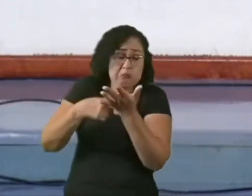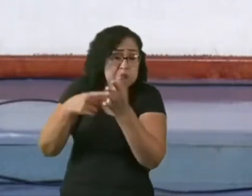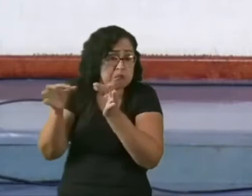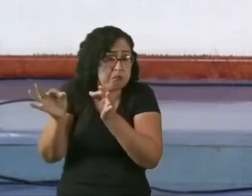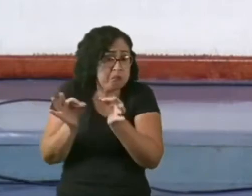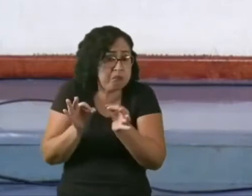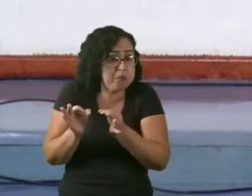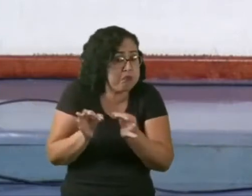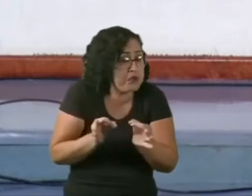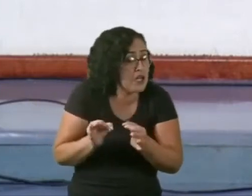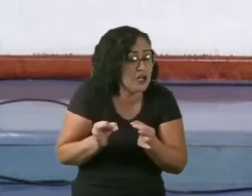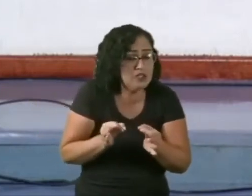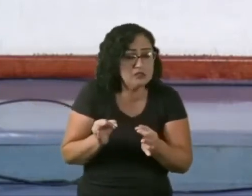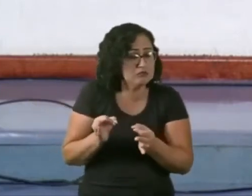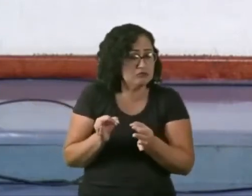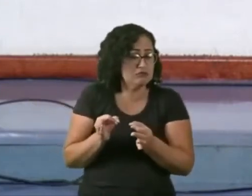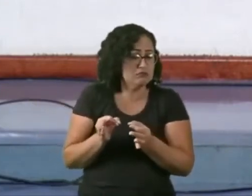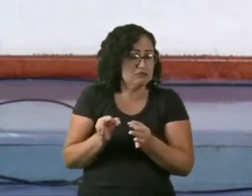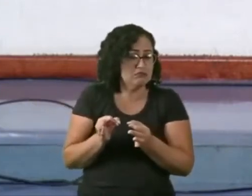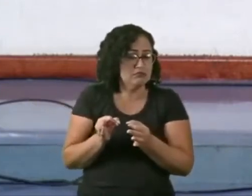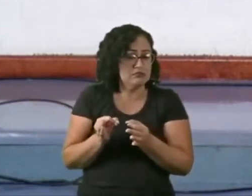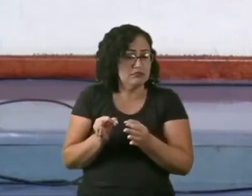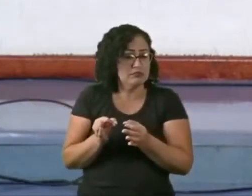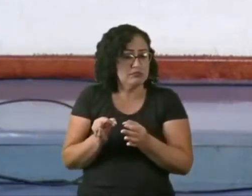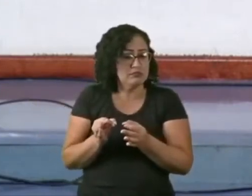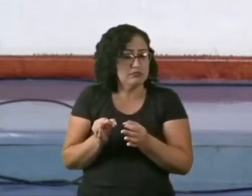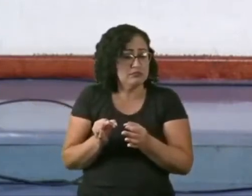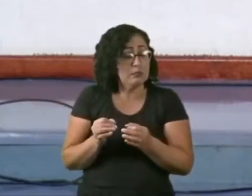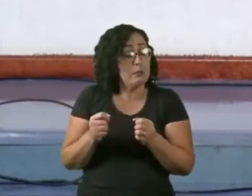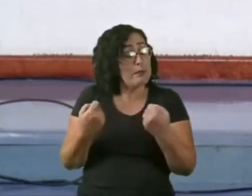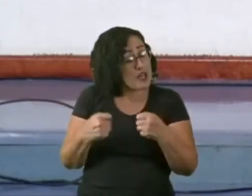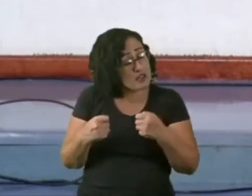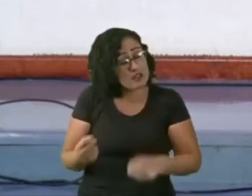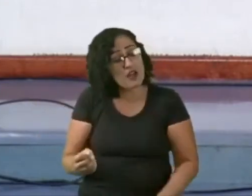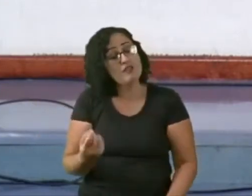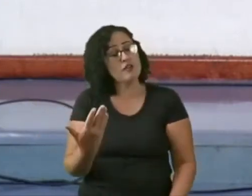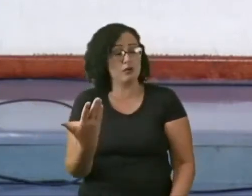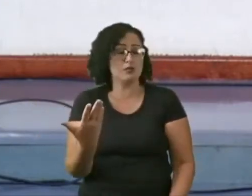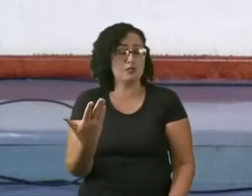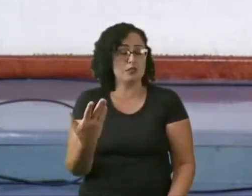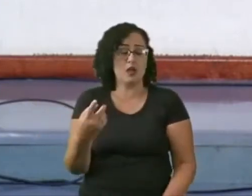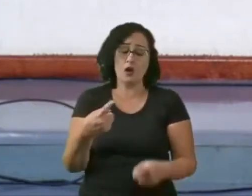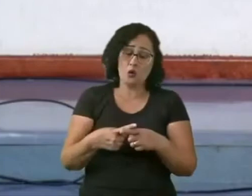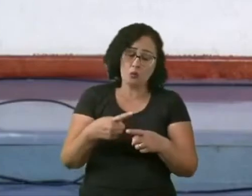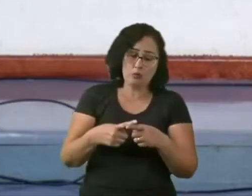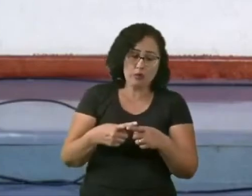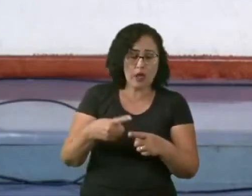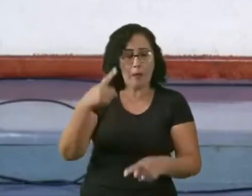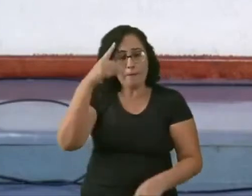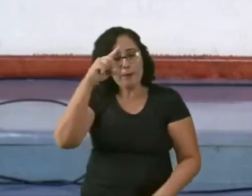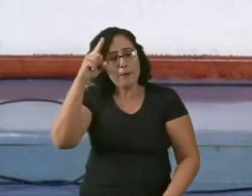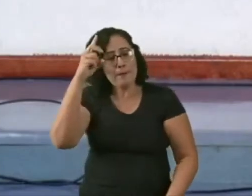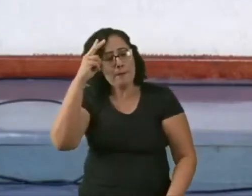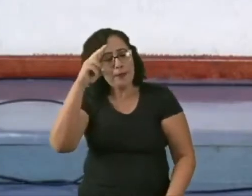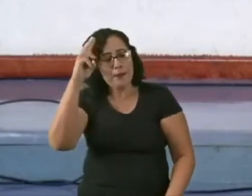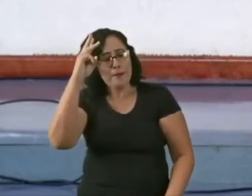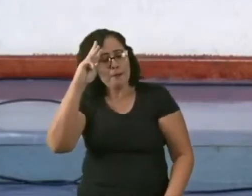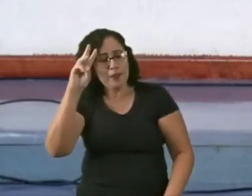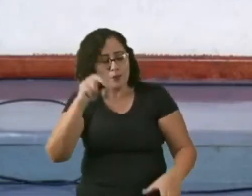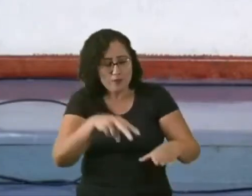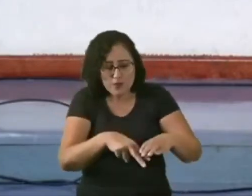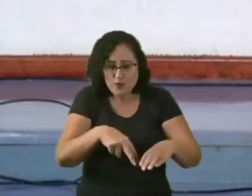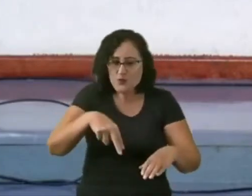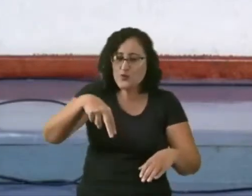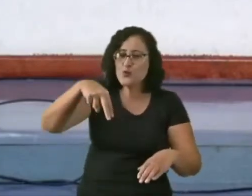que era necessário que ele ressuscitasse no terceiro dia. Pois todas as coisas cooperam para o bem daqueles que amam